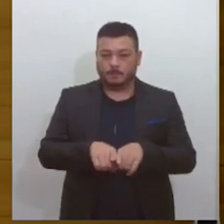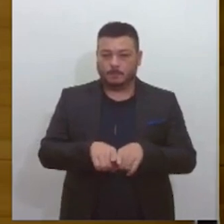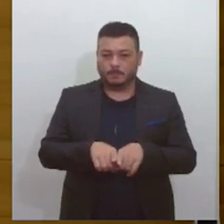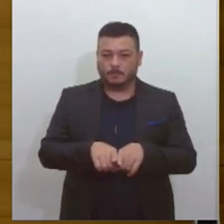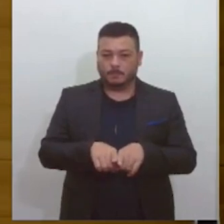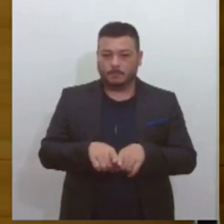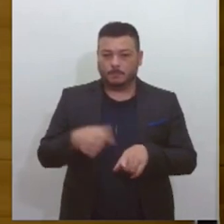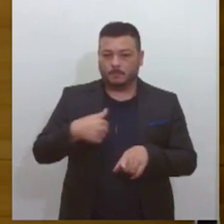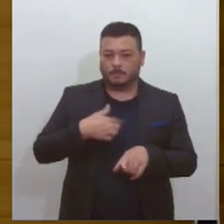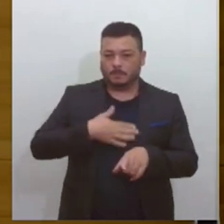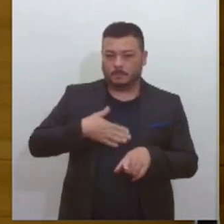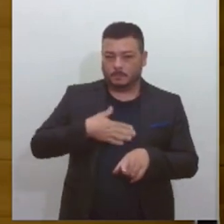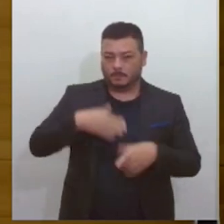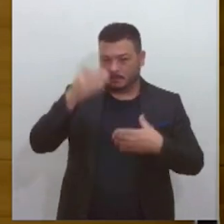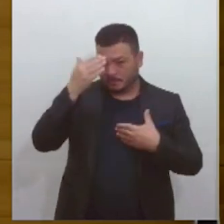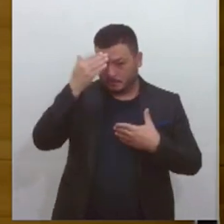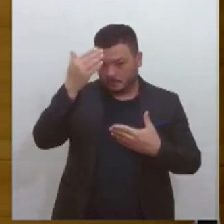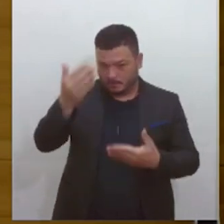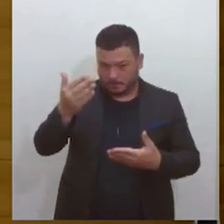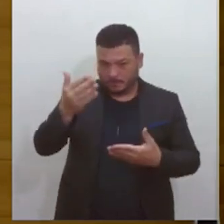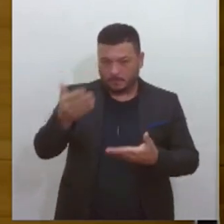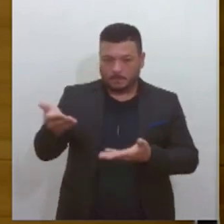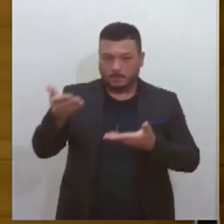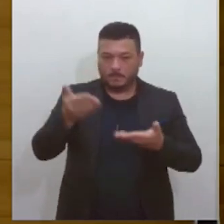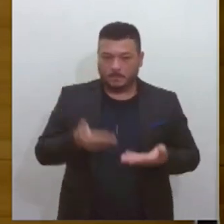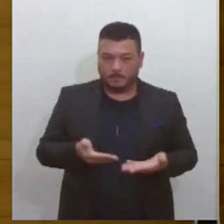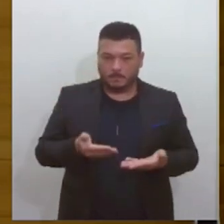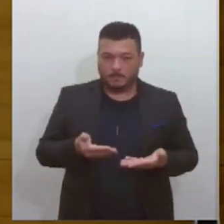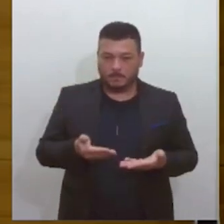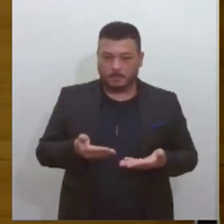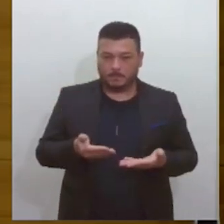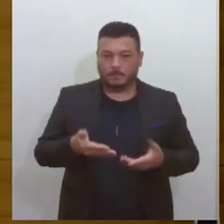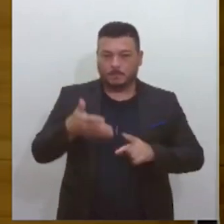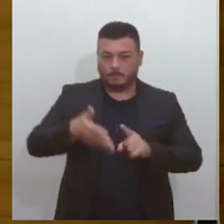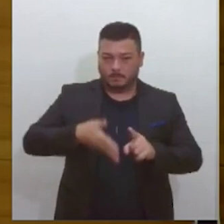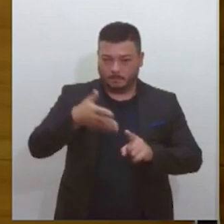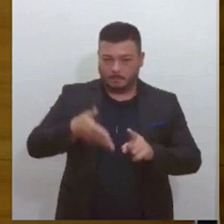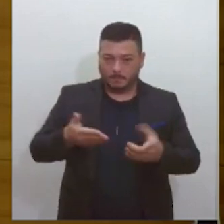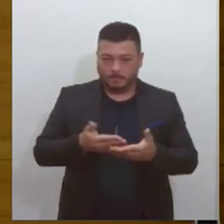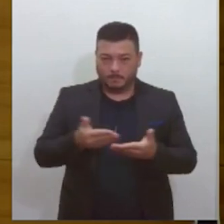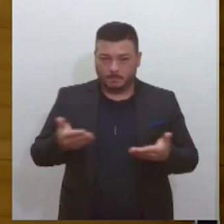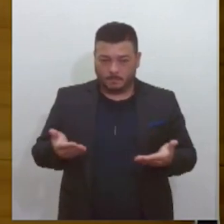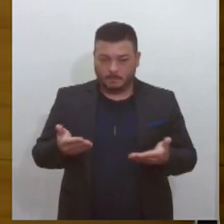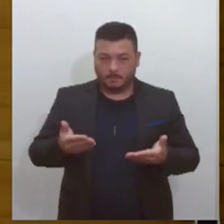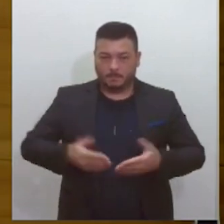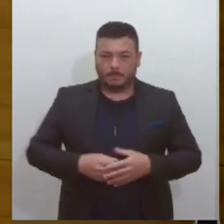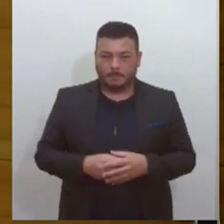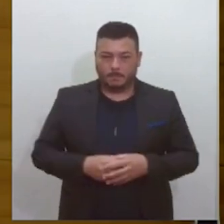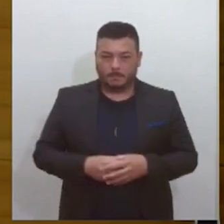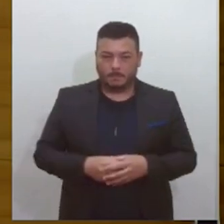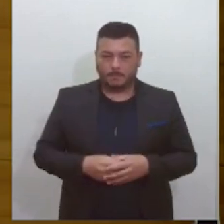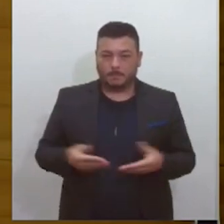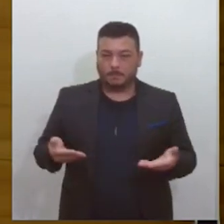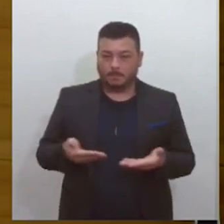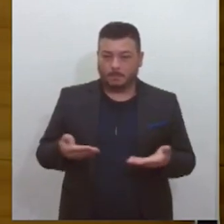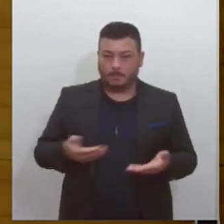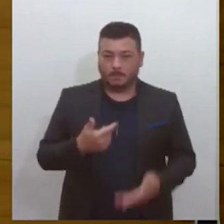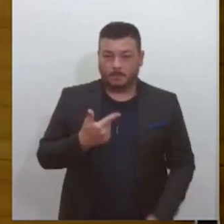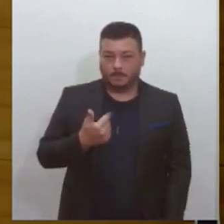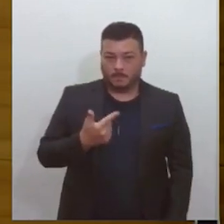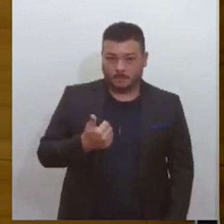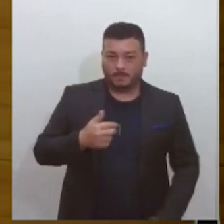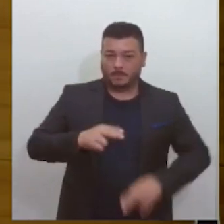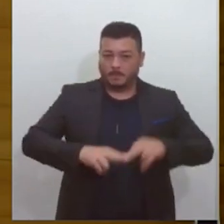de agradecer o convite, honroso, né, de estar aqui falando para os senhores. Hoje, 12 de junho, apesar também o Dia